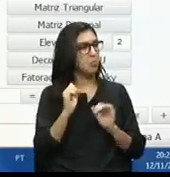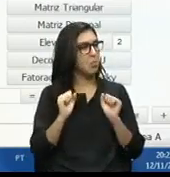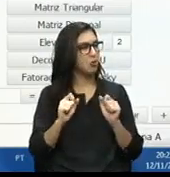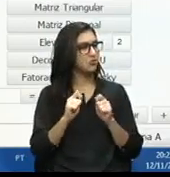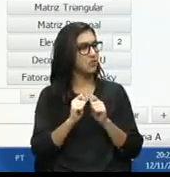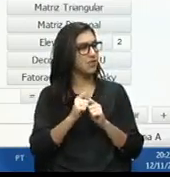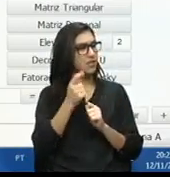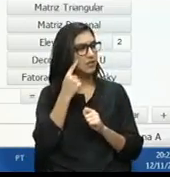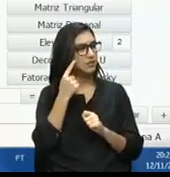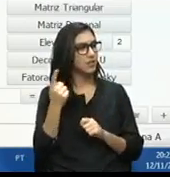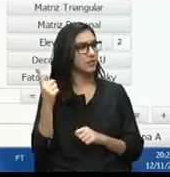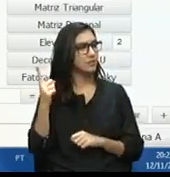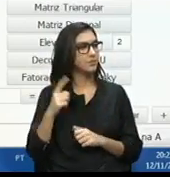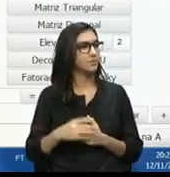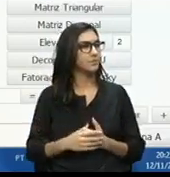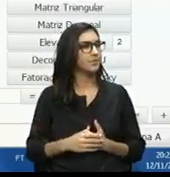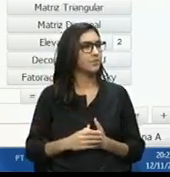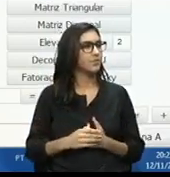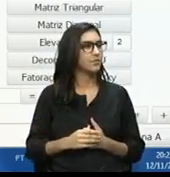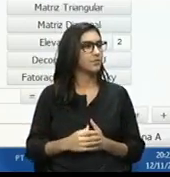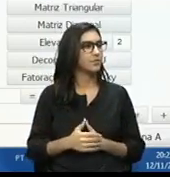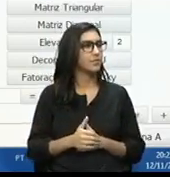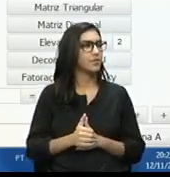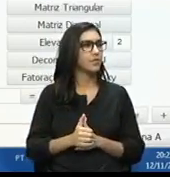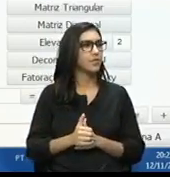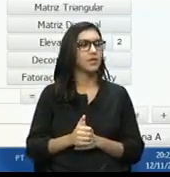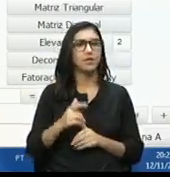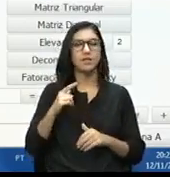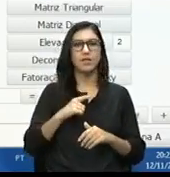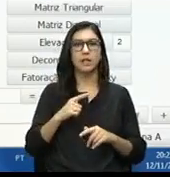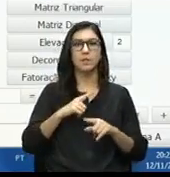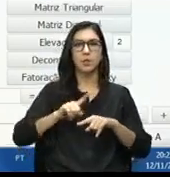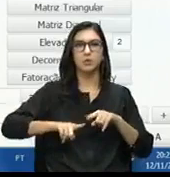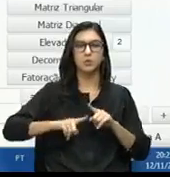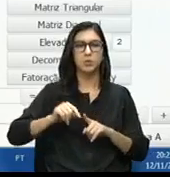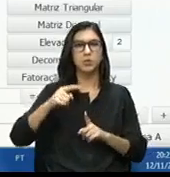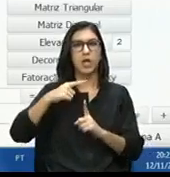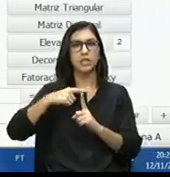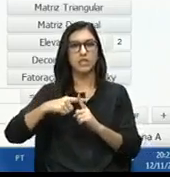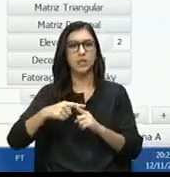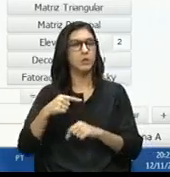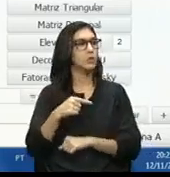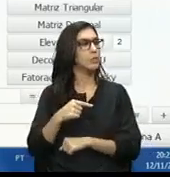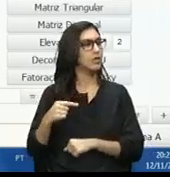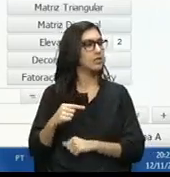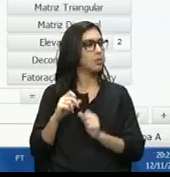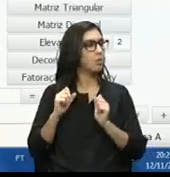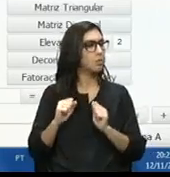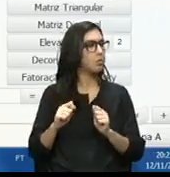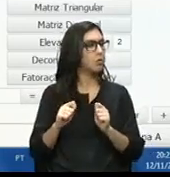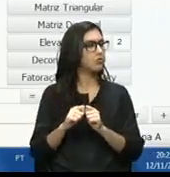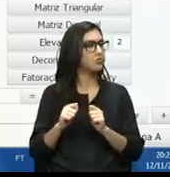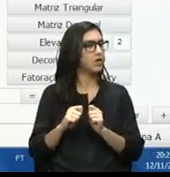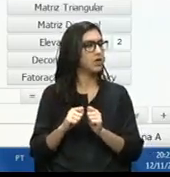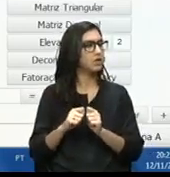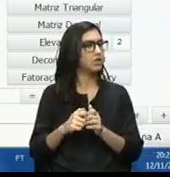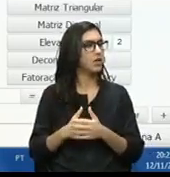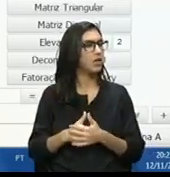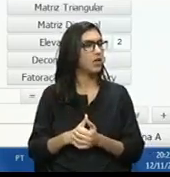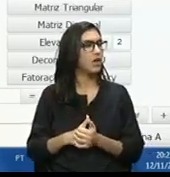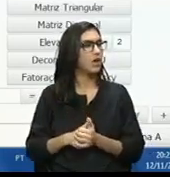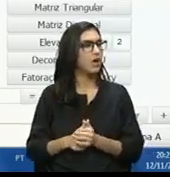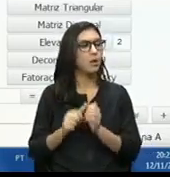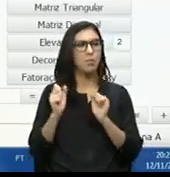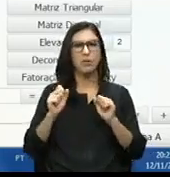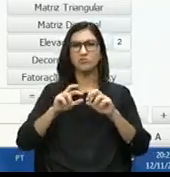fazer, ó. Tem aqui o produto, a adição, subtração, dá para você fazer a multiplicação por um número, dá para vocês